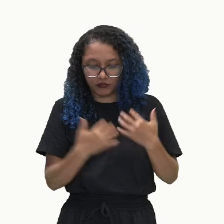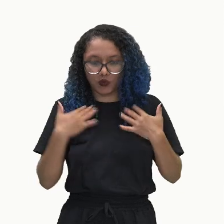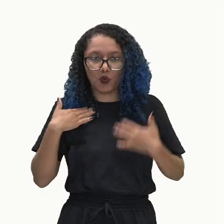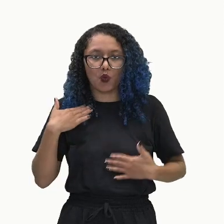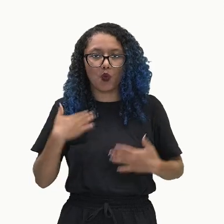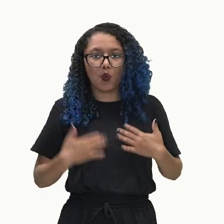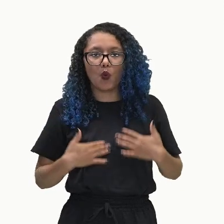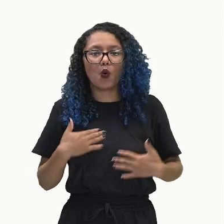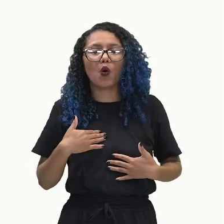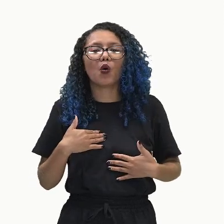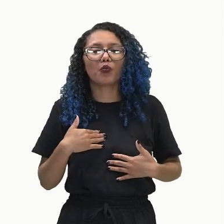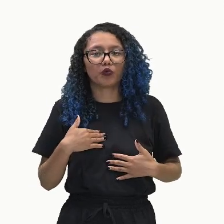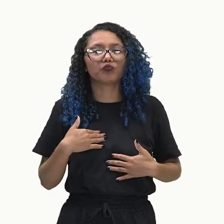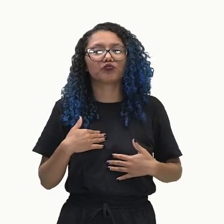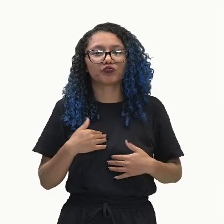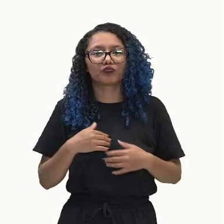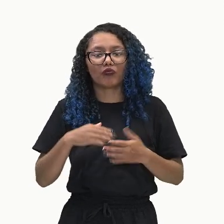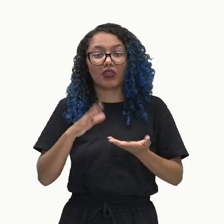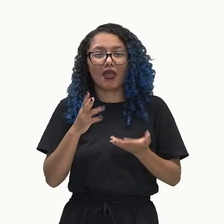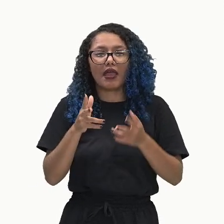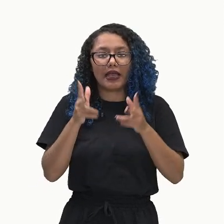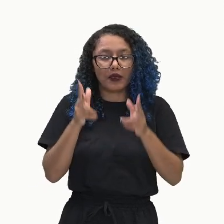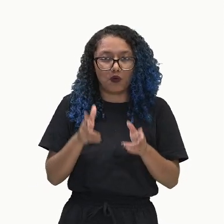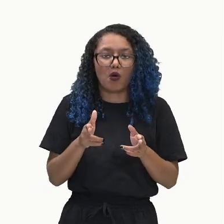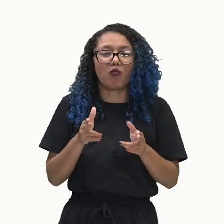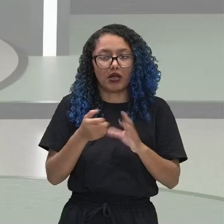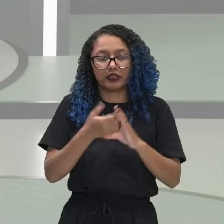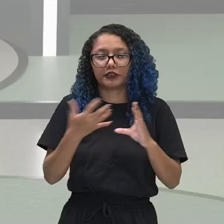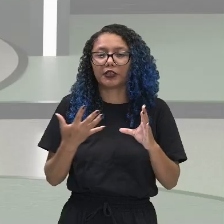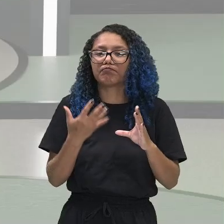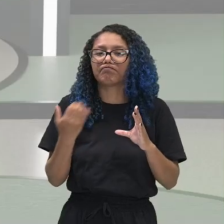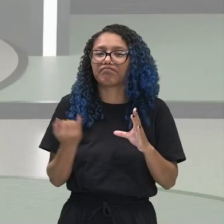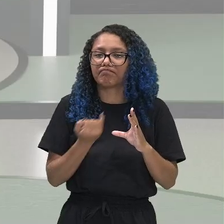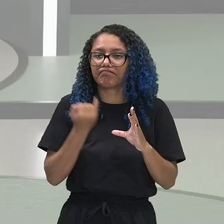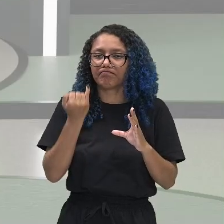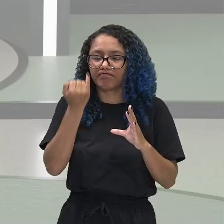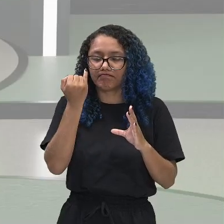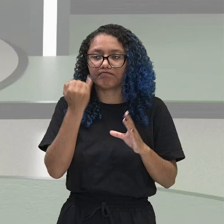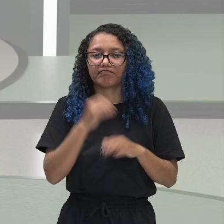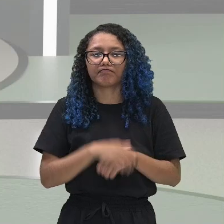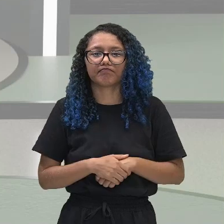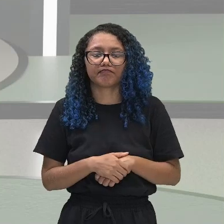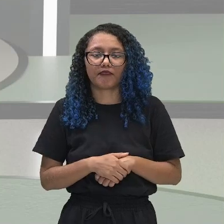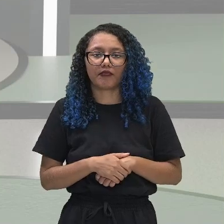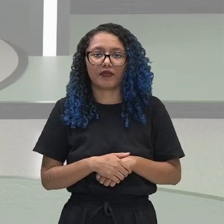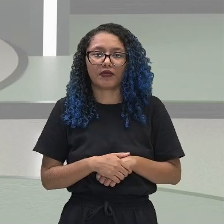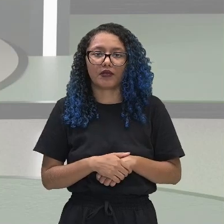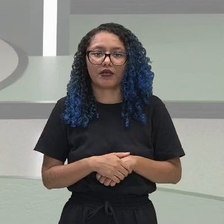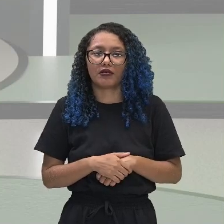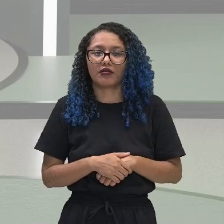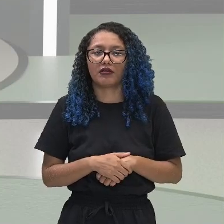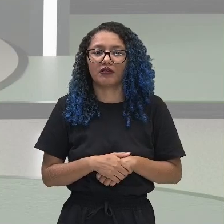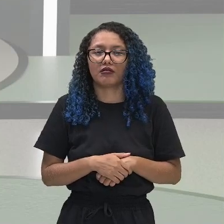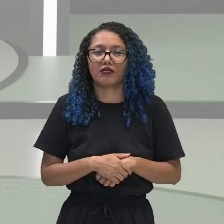características importantíssimas. E para a gente fazer uma quebra aqui, eu quero